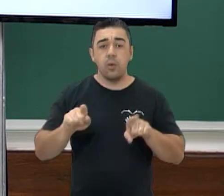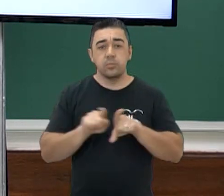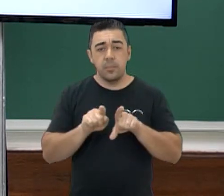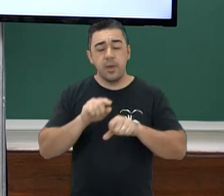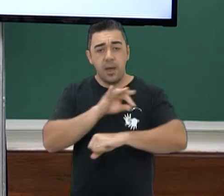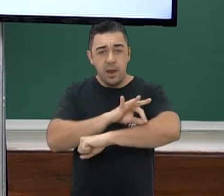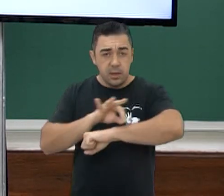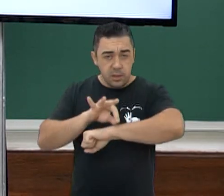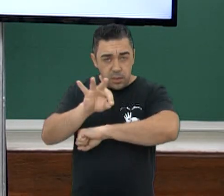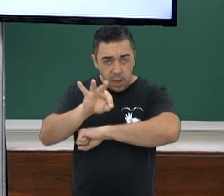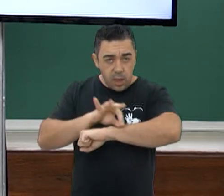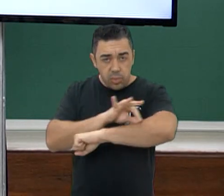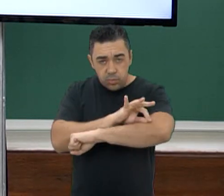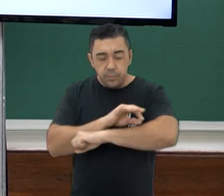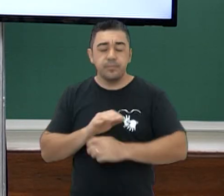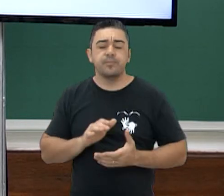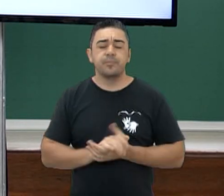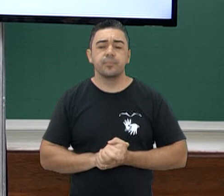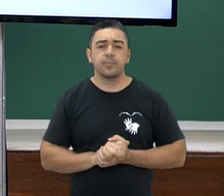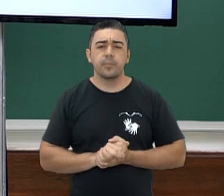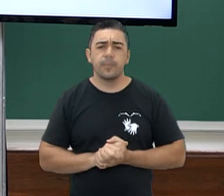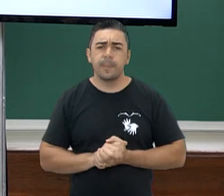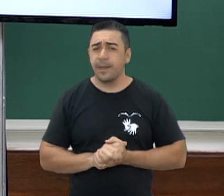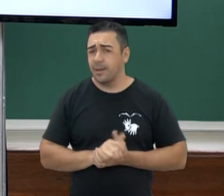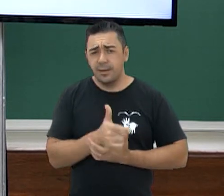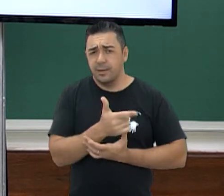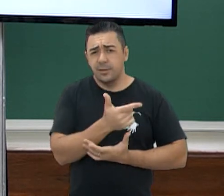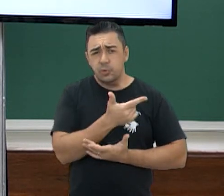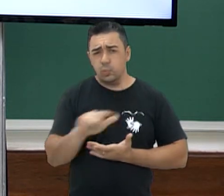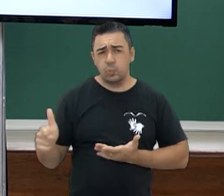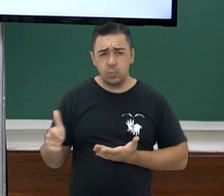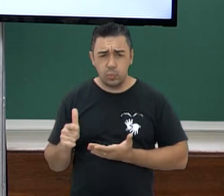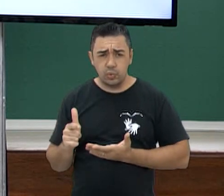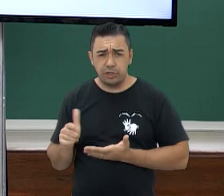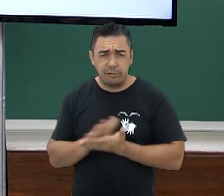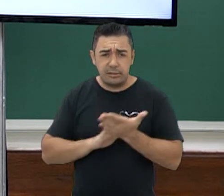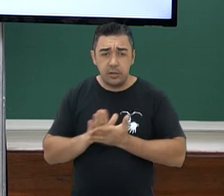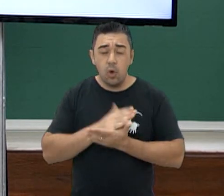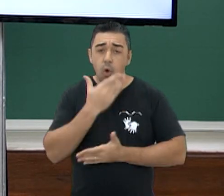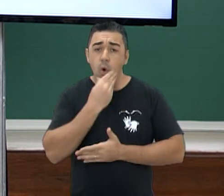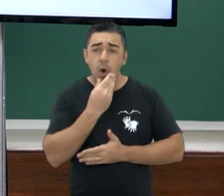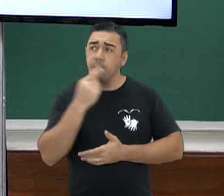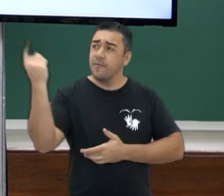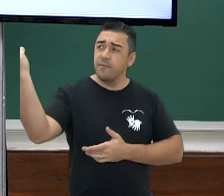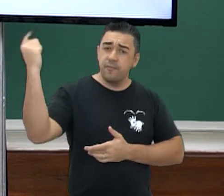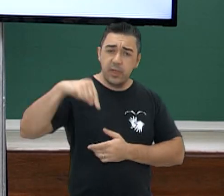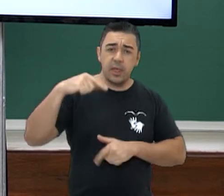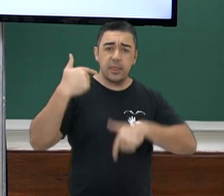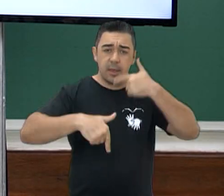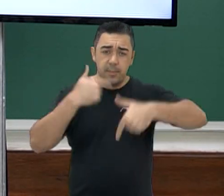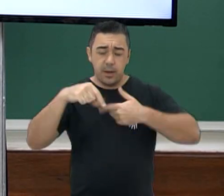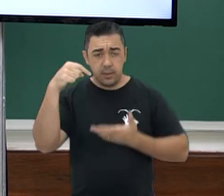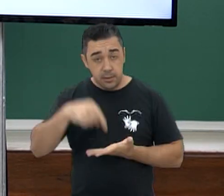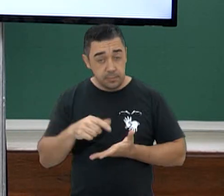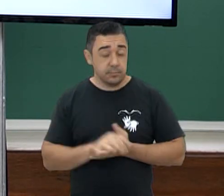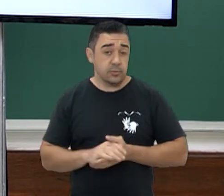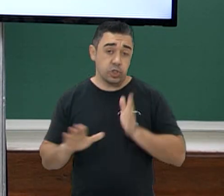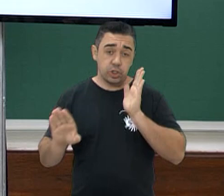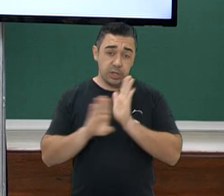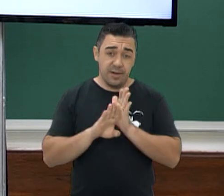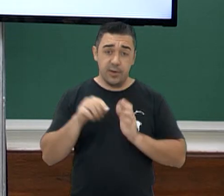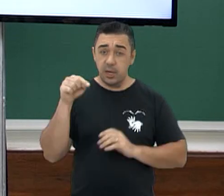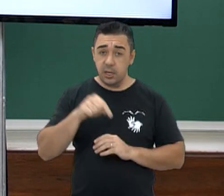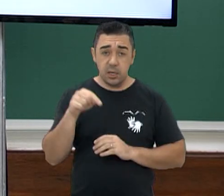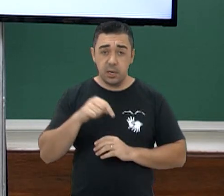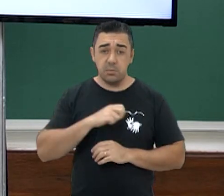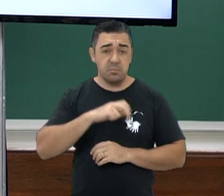arquitetos, e eles não mandavam os homens para trabalhar aqui. Então, chegava aqui, tinha um